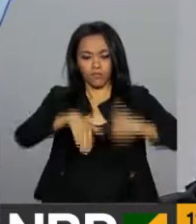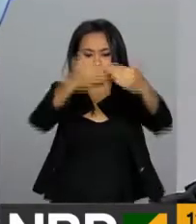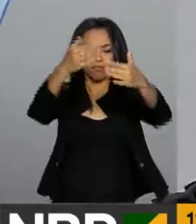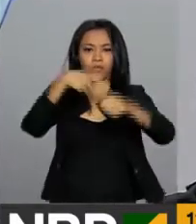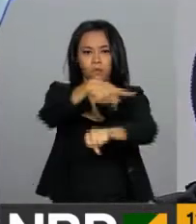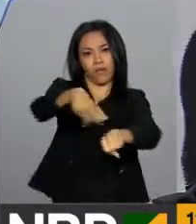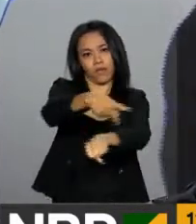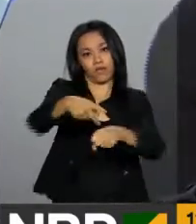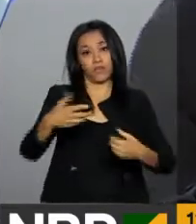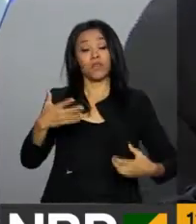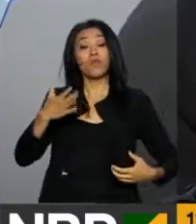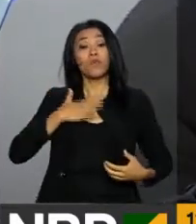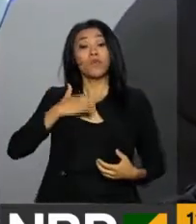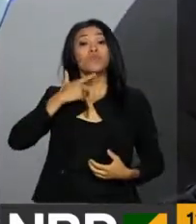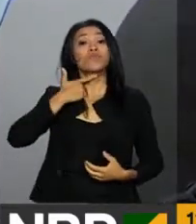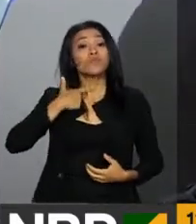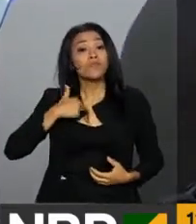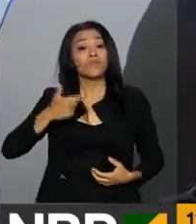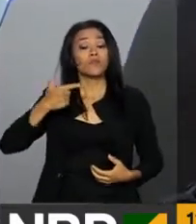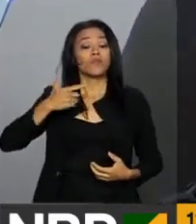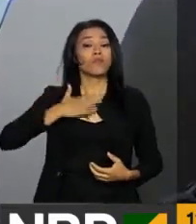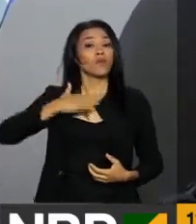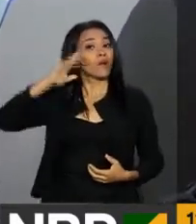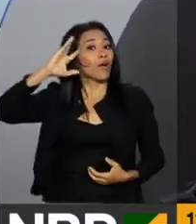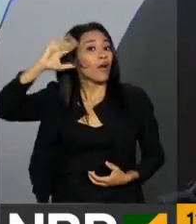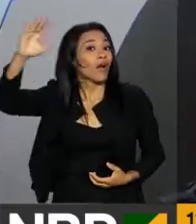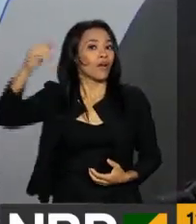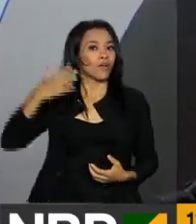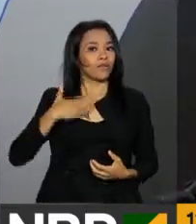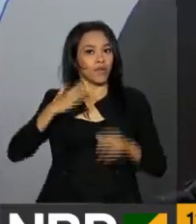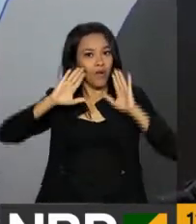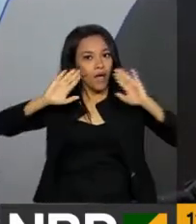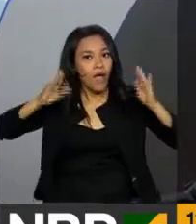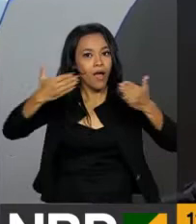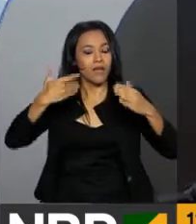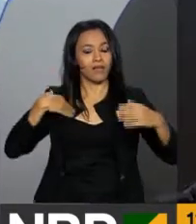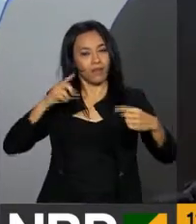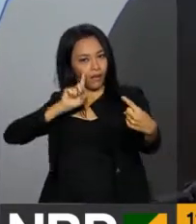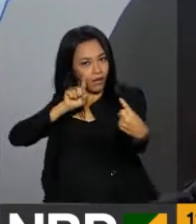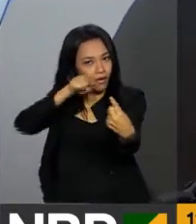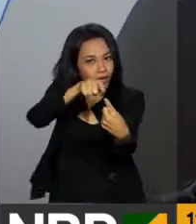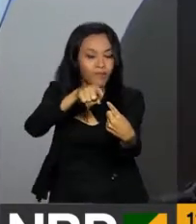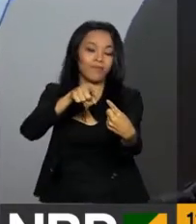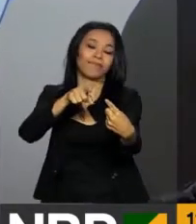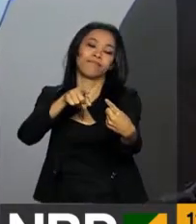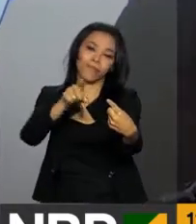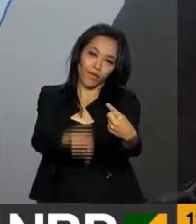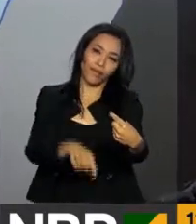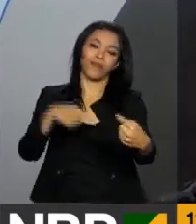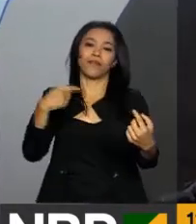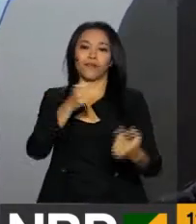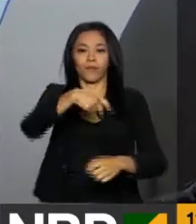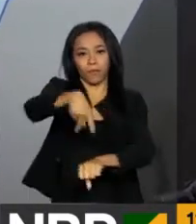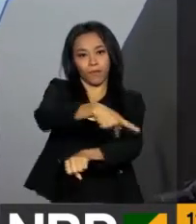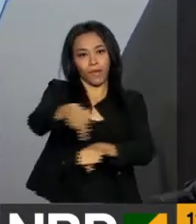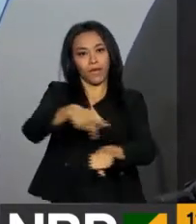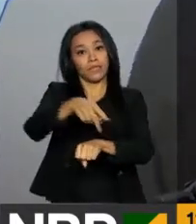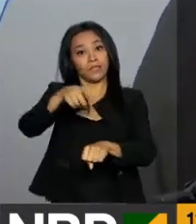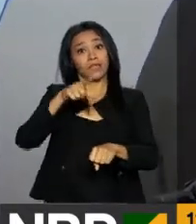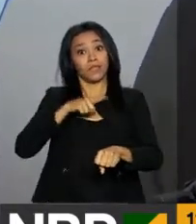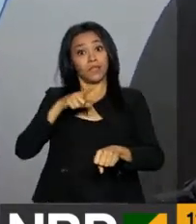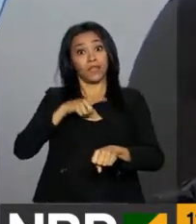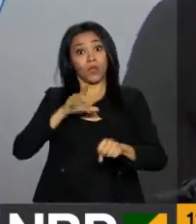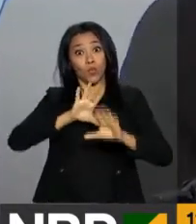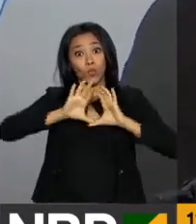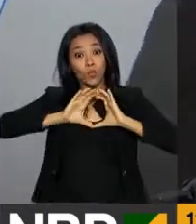eu desejo o desiderato no viso objetivo é exatamente o brasil se torna uma grande cooperativa em